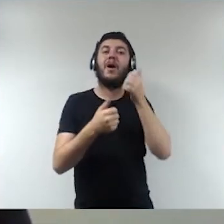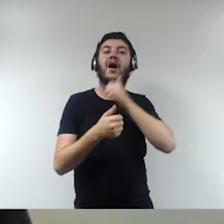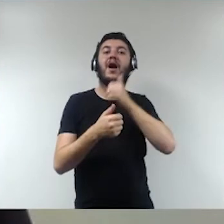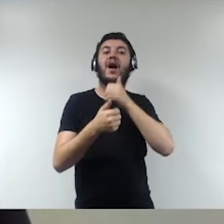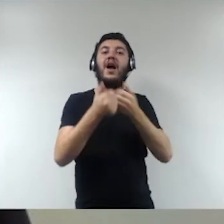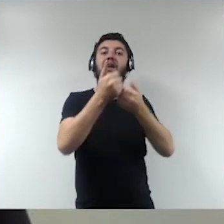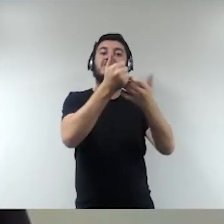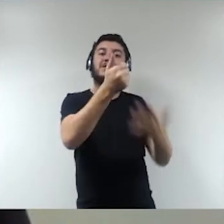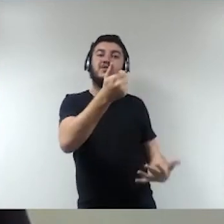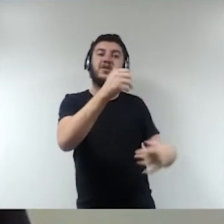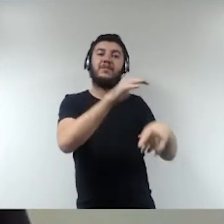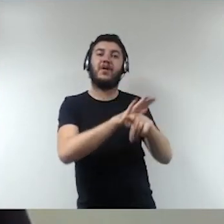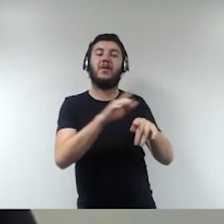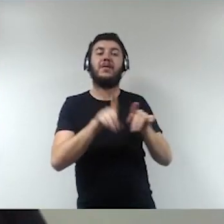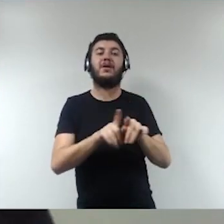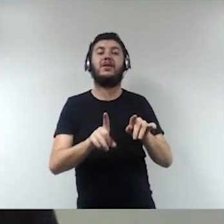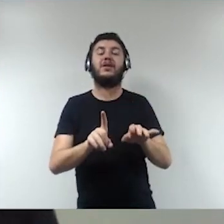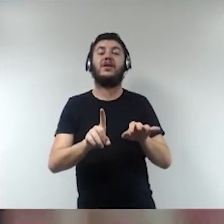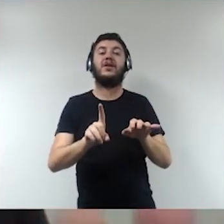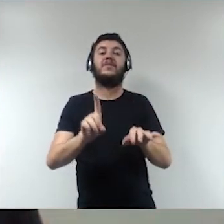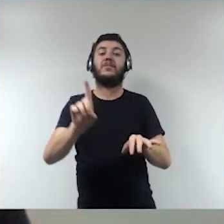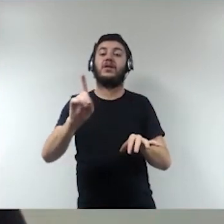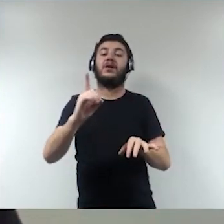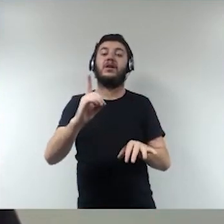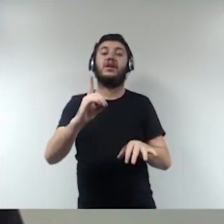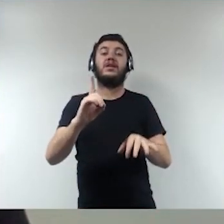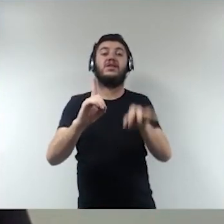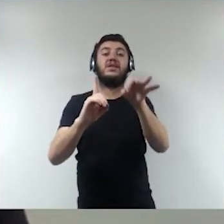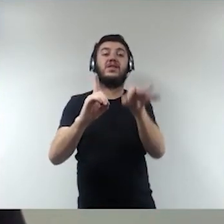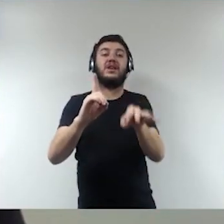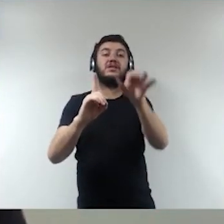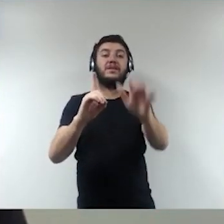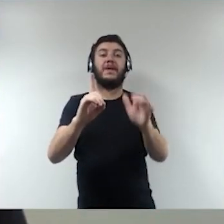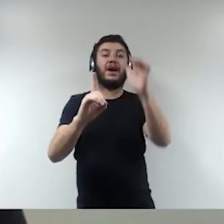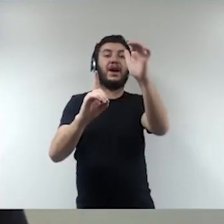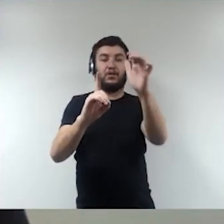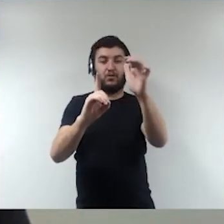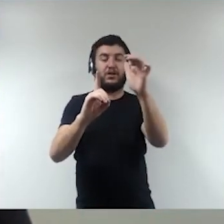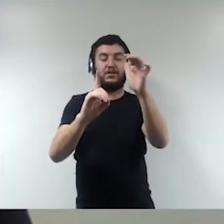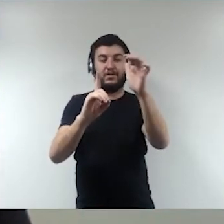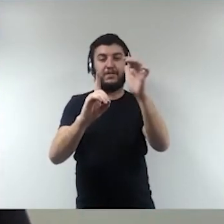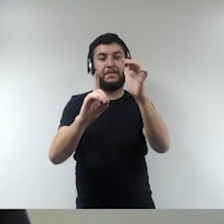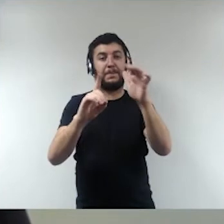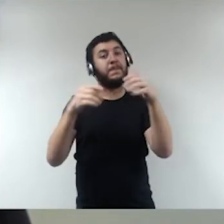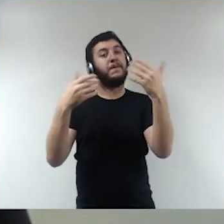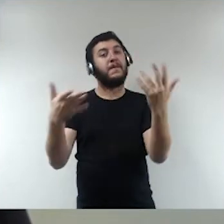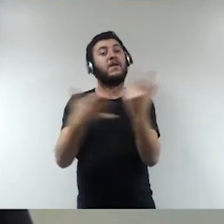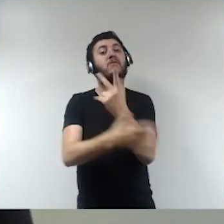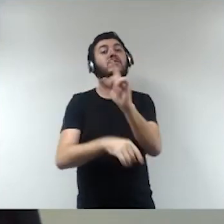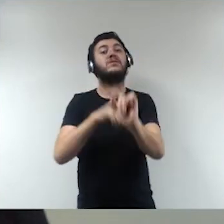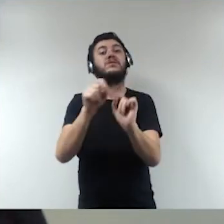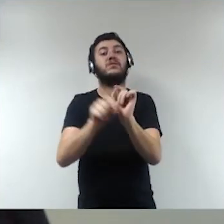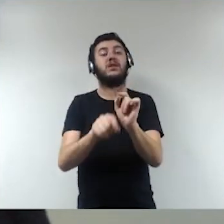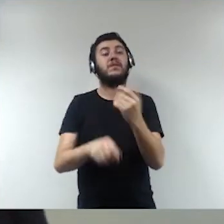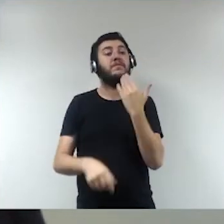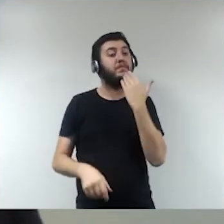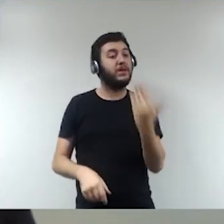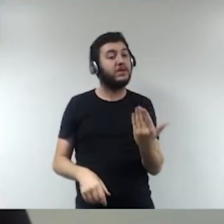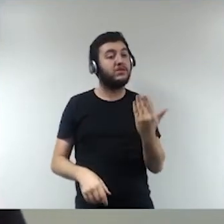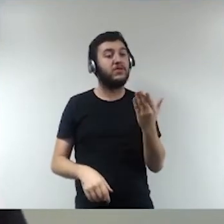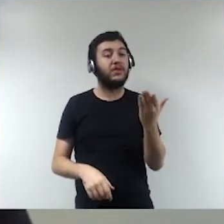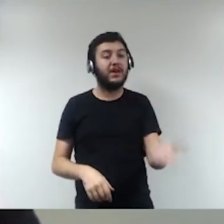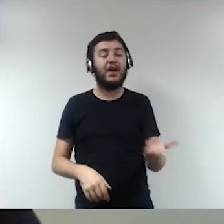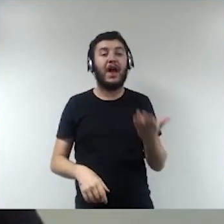de uma desembargadora, ou de um desembargador, nem sei ao certo se é desembargadora ou desembargador, mas que ela pediu que ele mandasse um